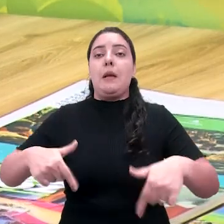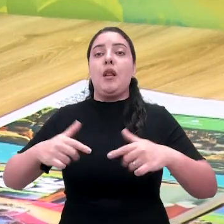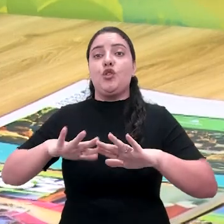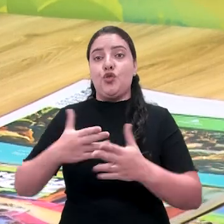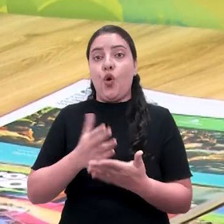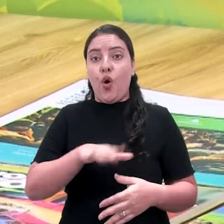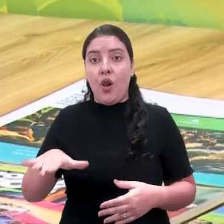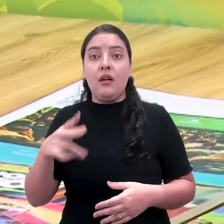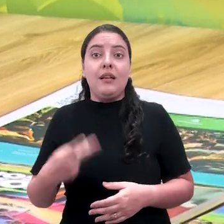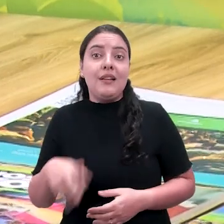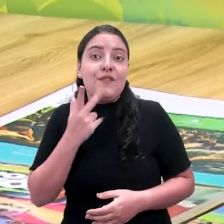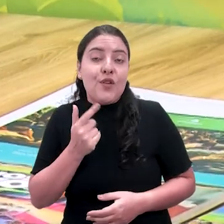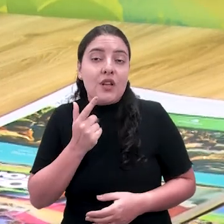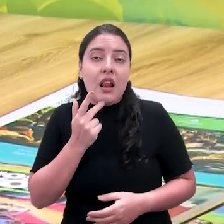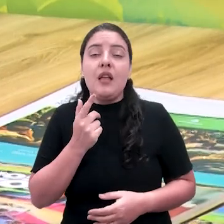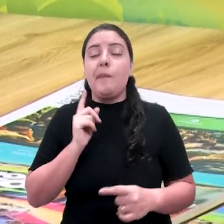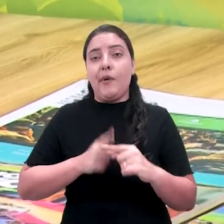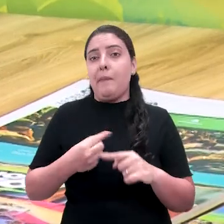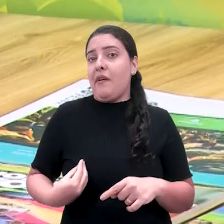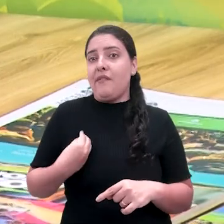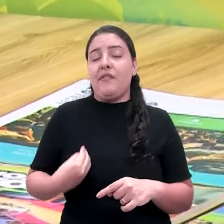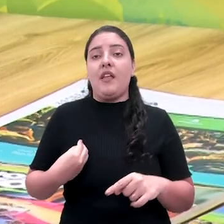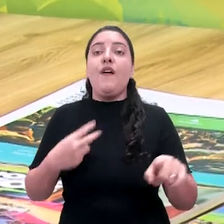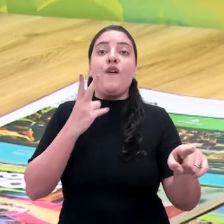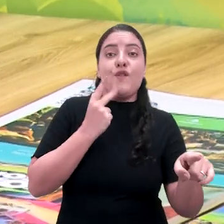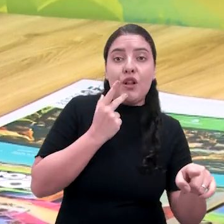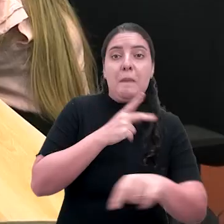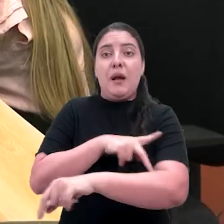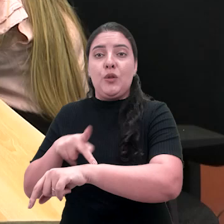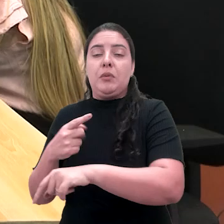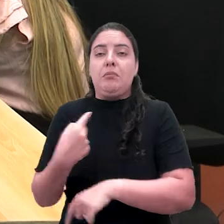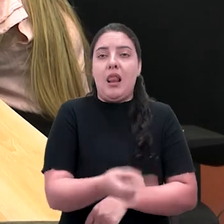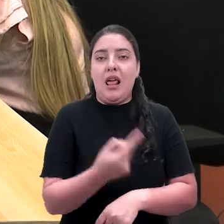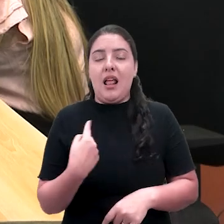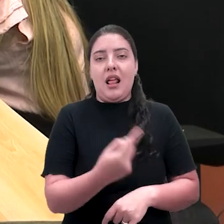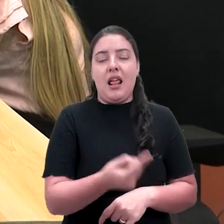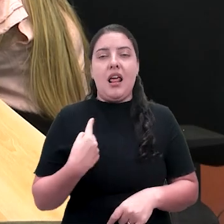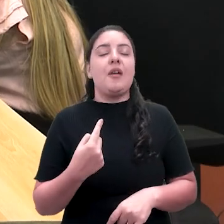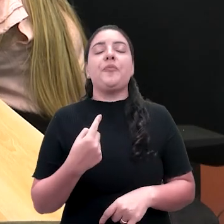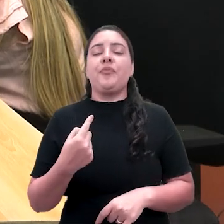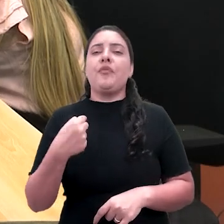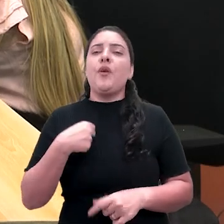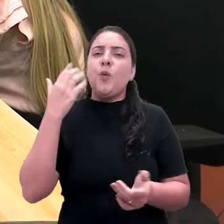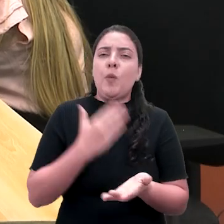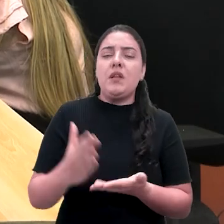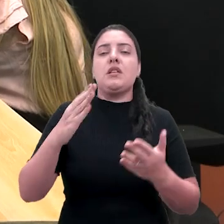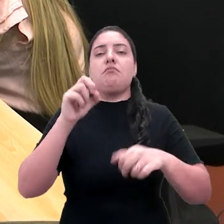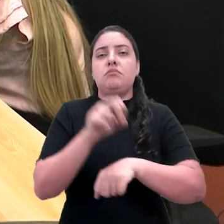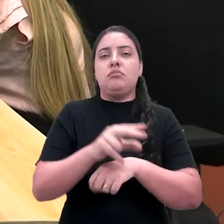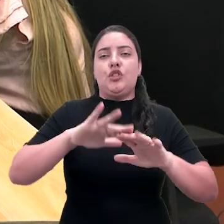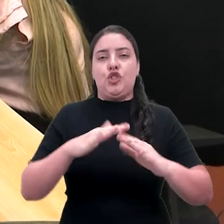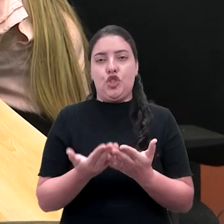escola aqui de Fortaleza, porque a minha vida sempre ficou entre Fortaleza e Pacatuba, né? Comecei a trabalhar numa escola